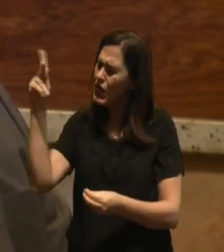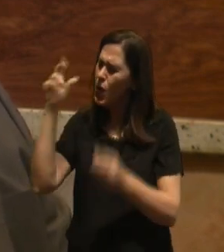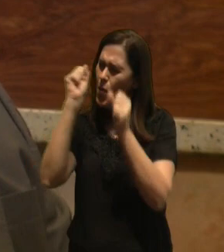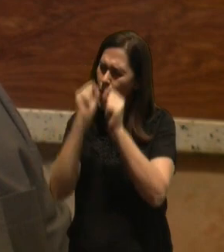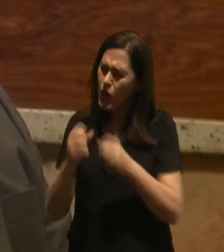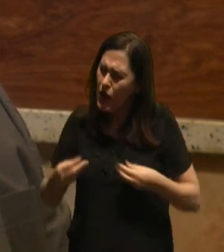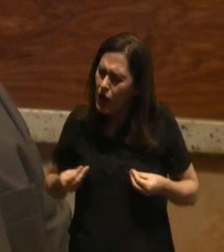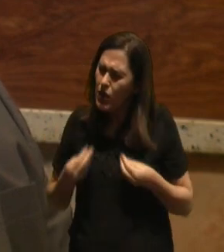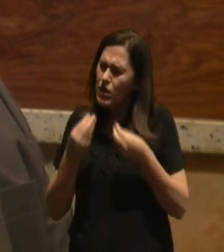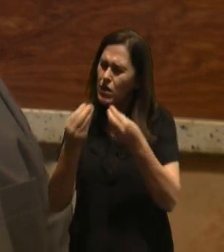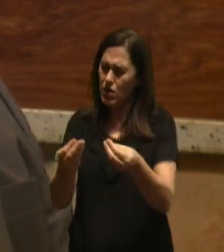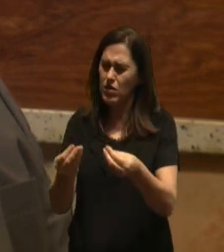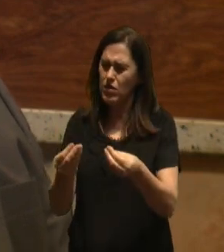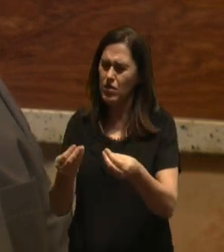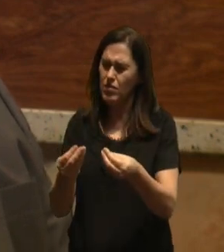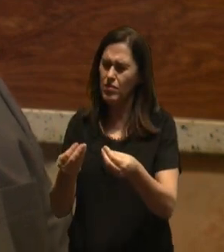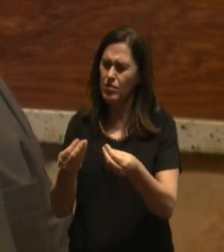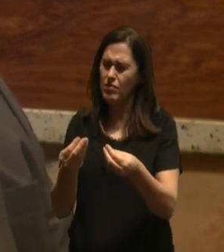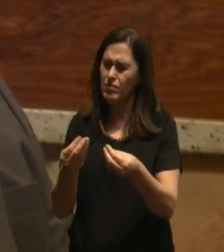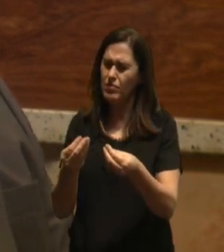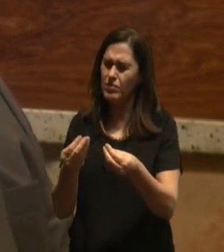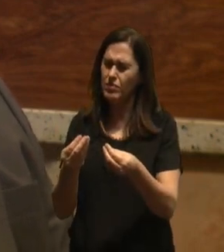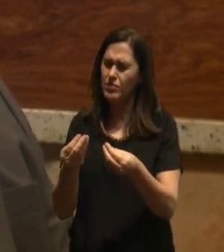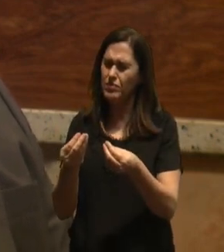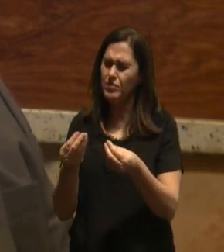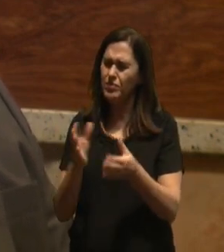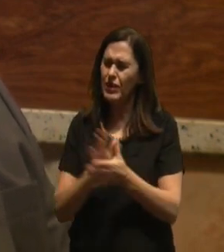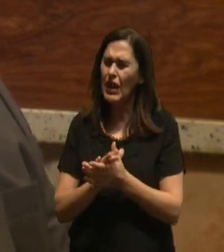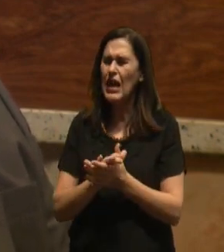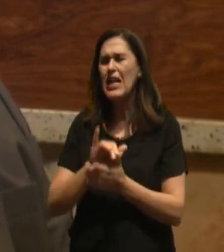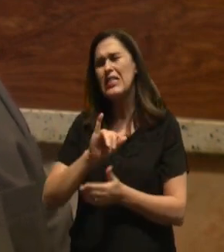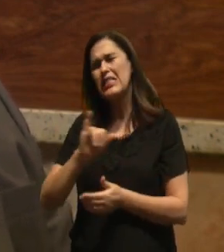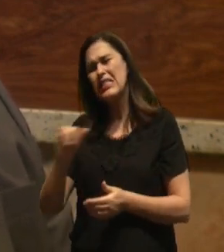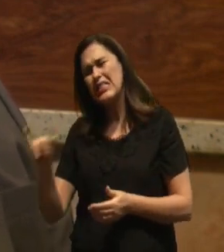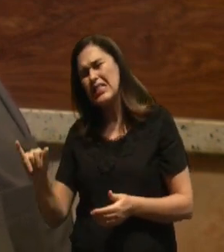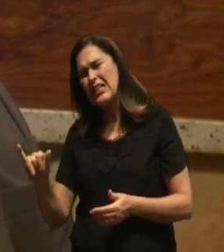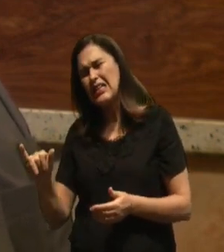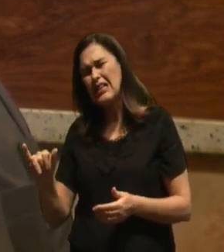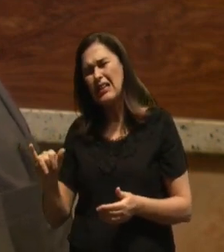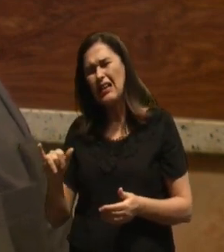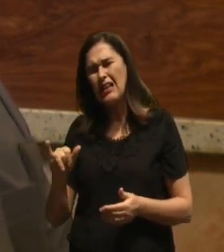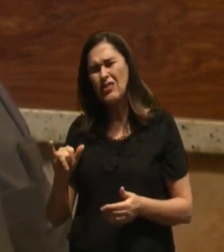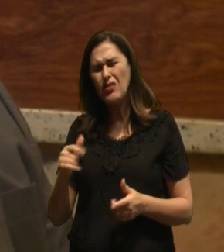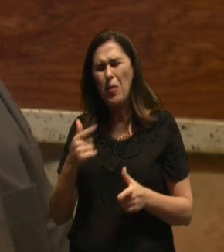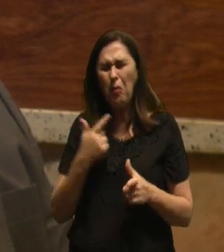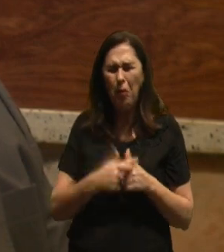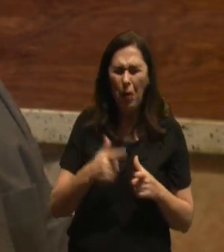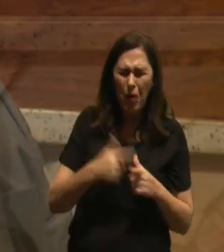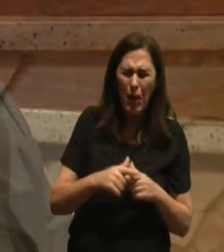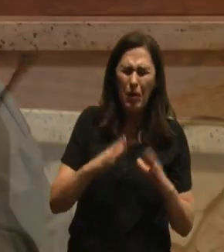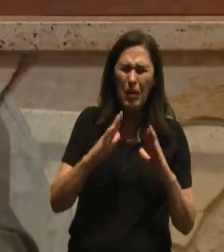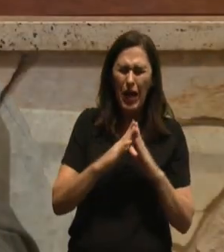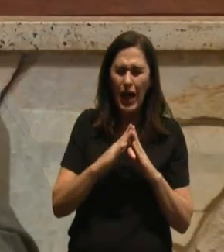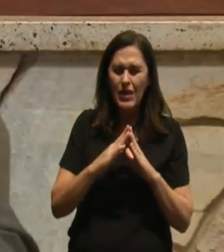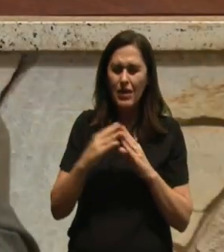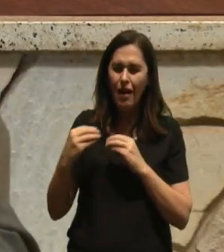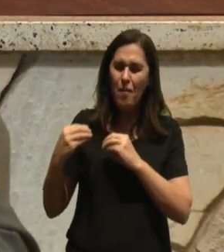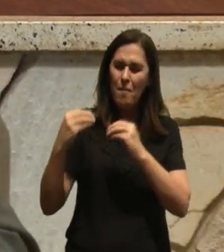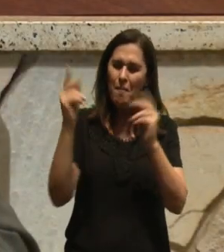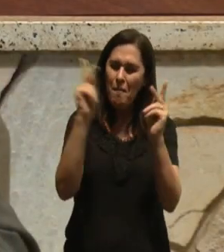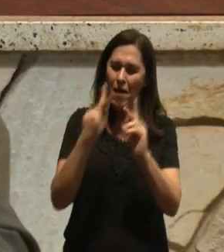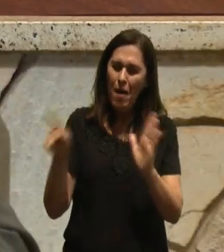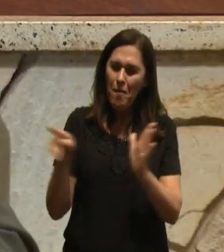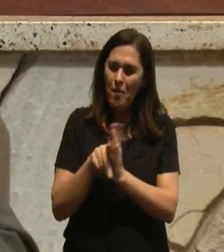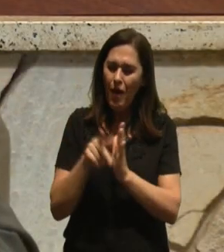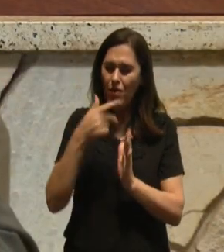ó Deus. Ó Deus, se porventura houver guerra nesta casa, que haja a paz do Senhor,